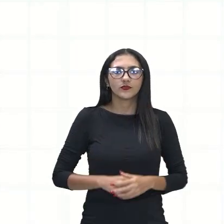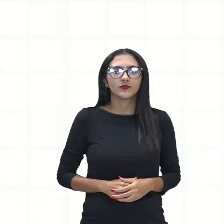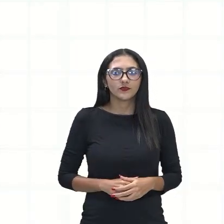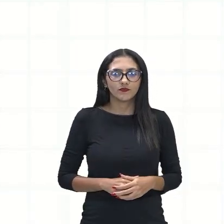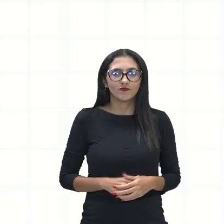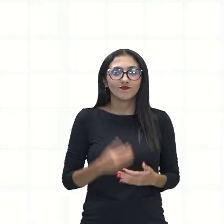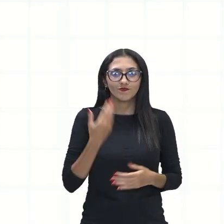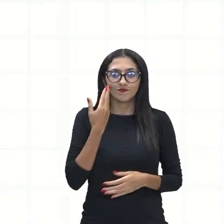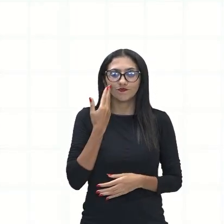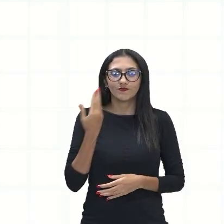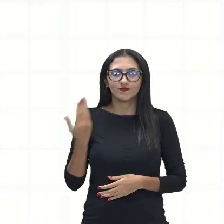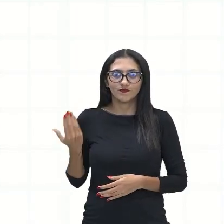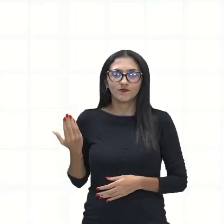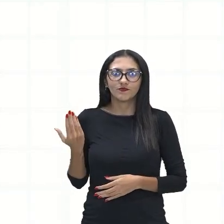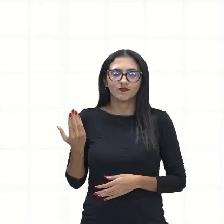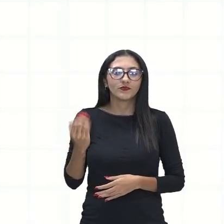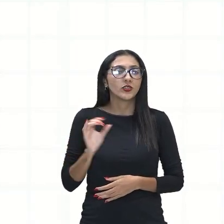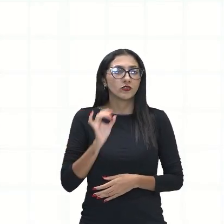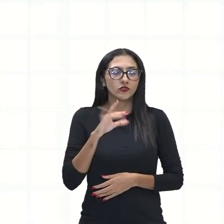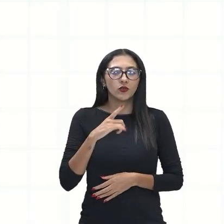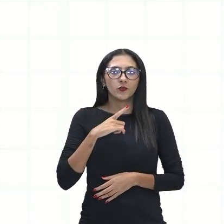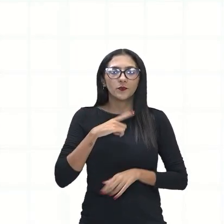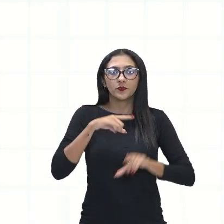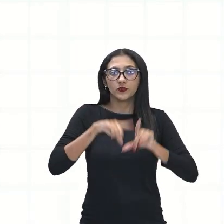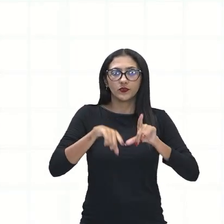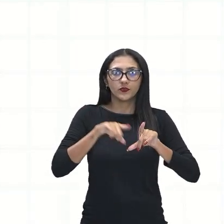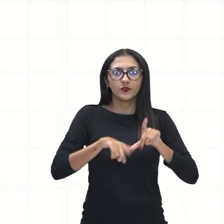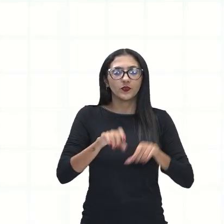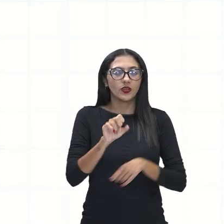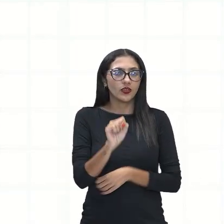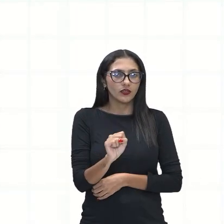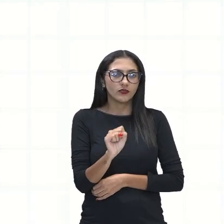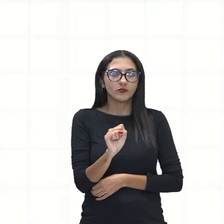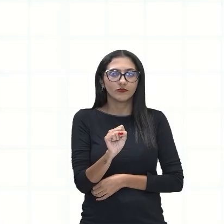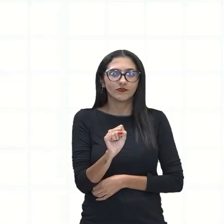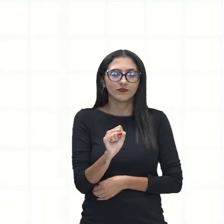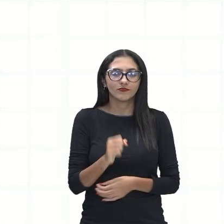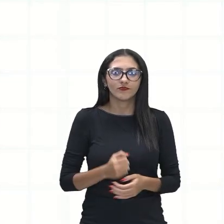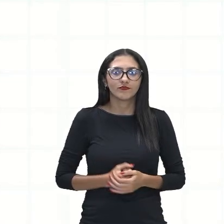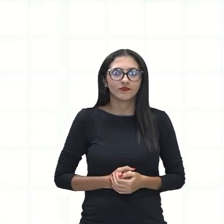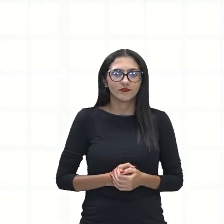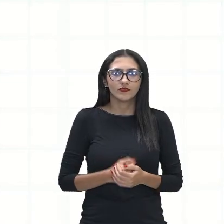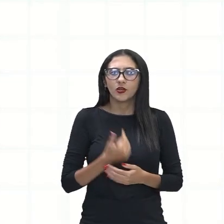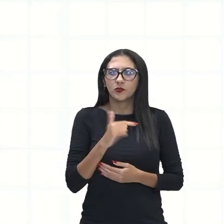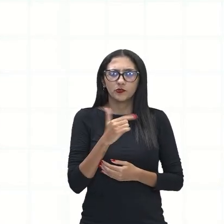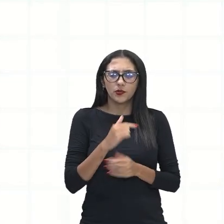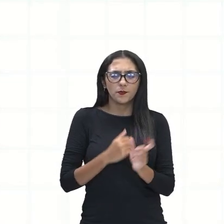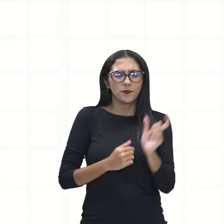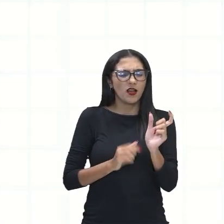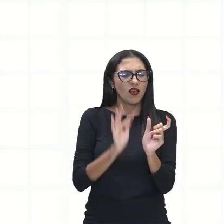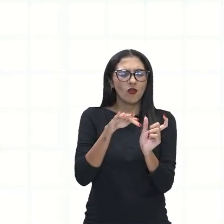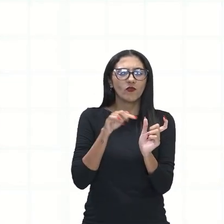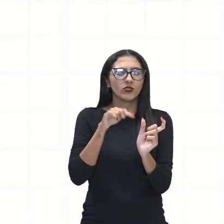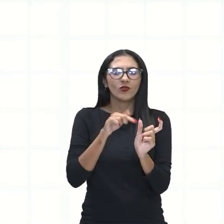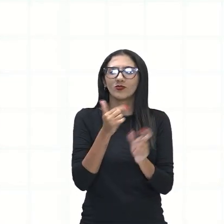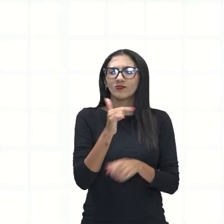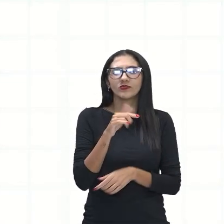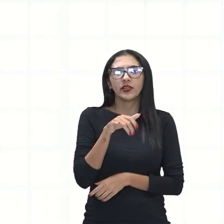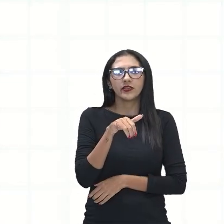Books, books. Vou colocar apenas o S porque não terminou em Y, não